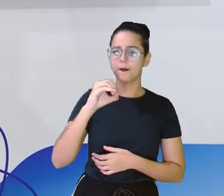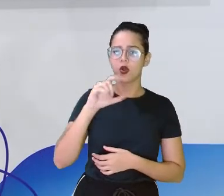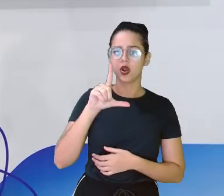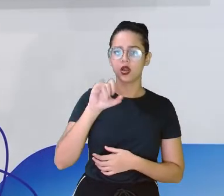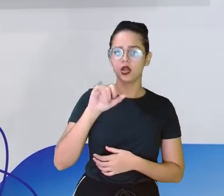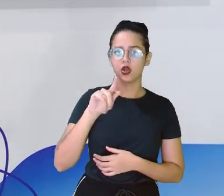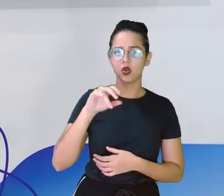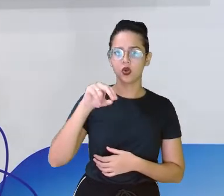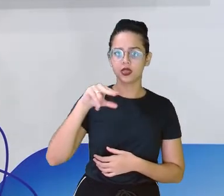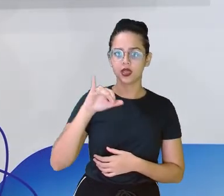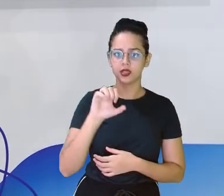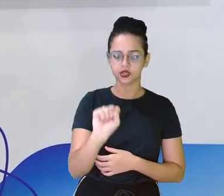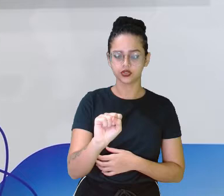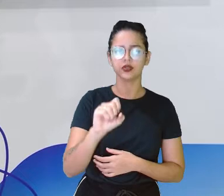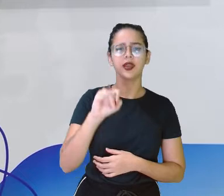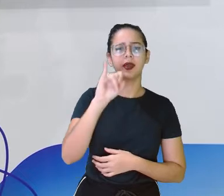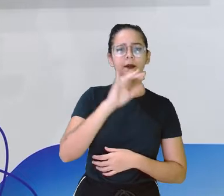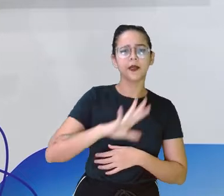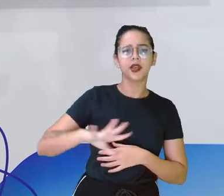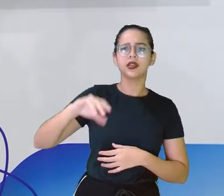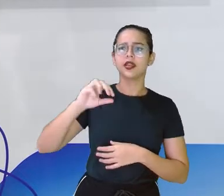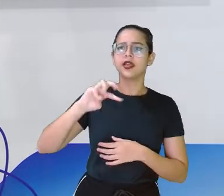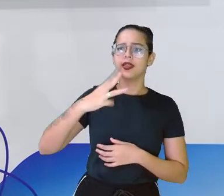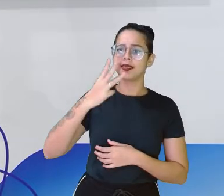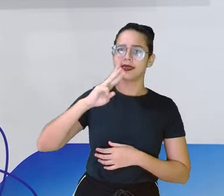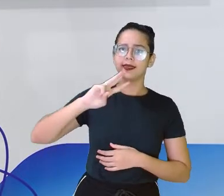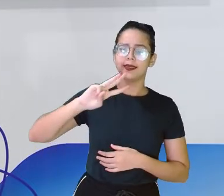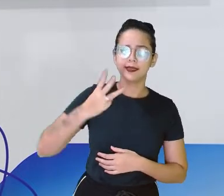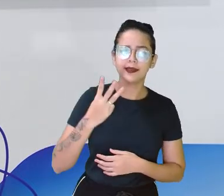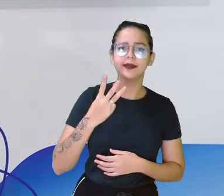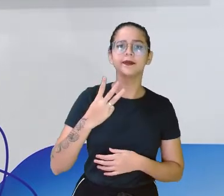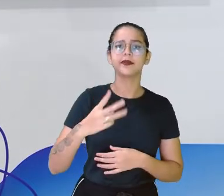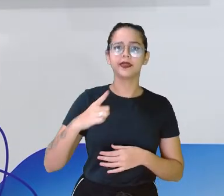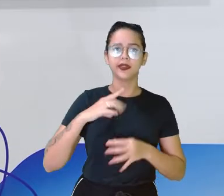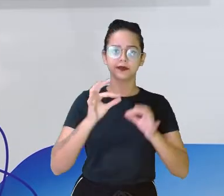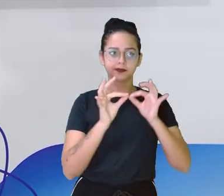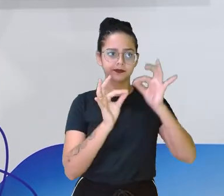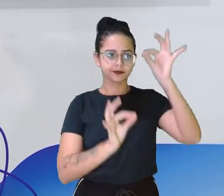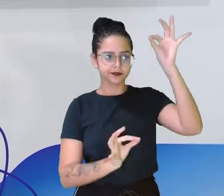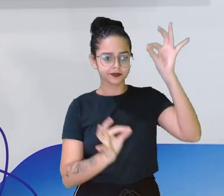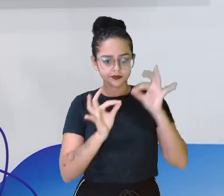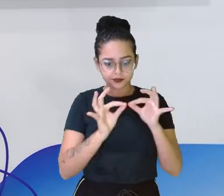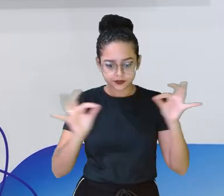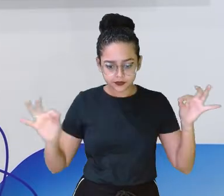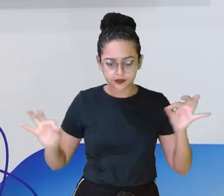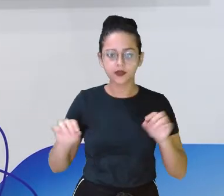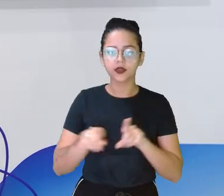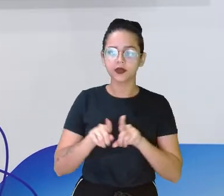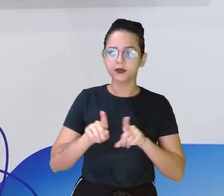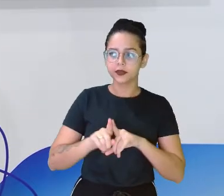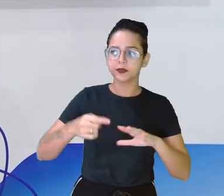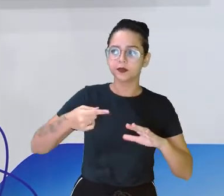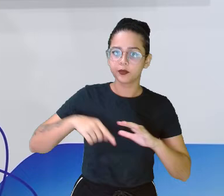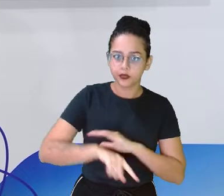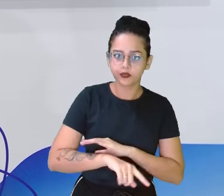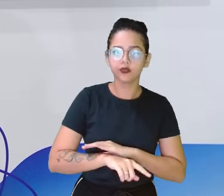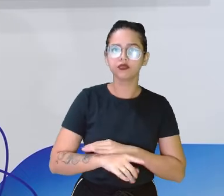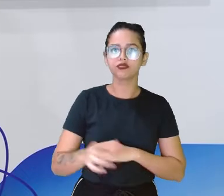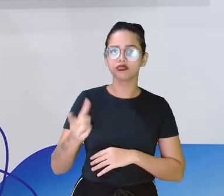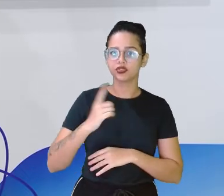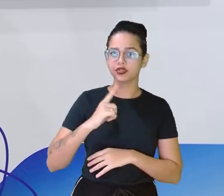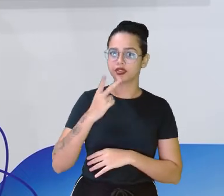São figuras espaciais tridimensionais, possuem largura, altura e profundidade, como eu